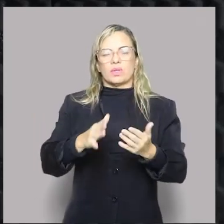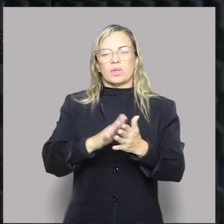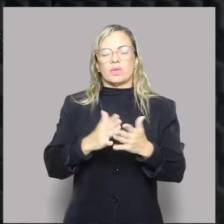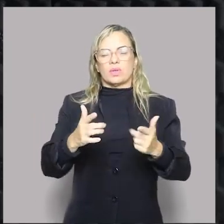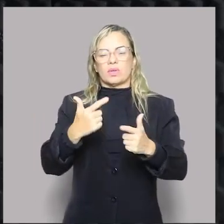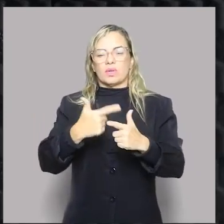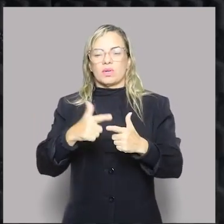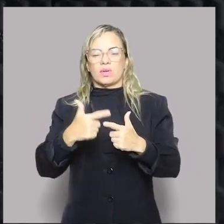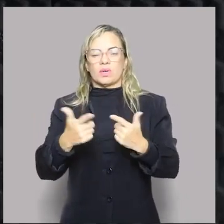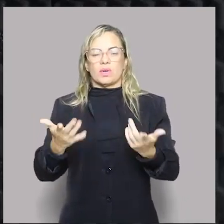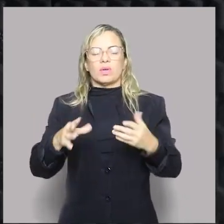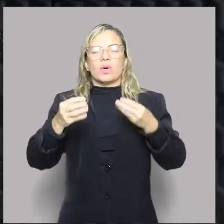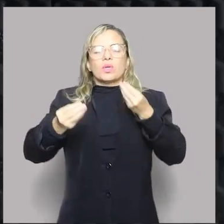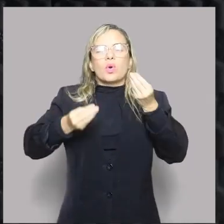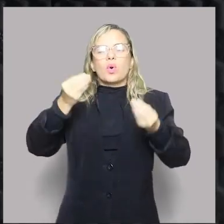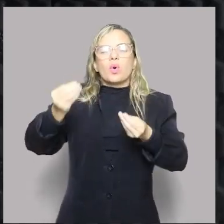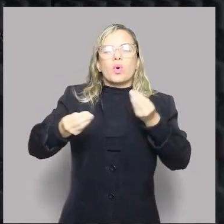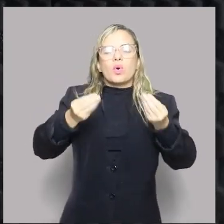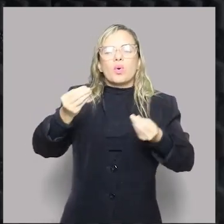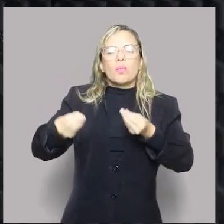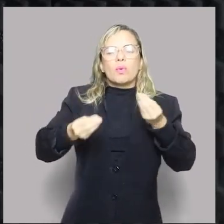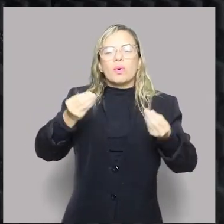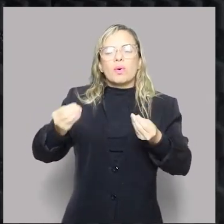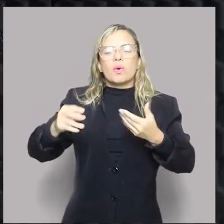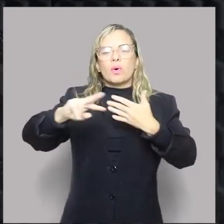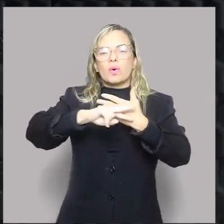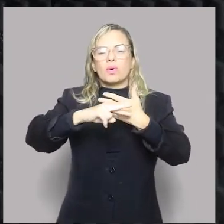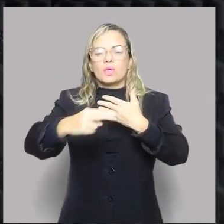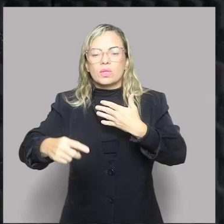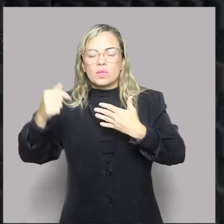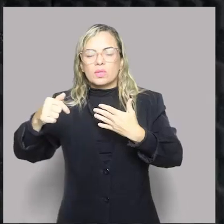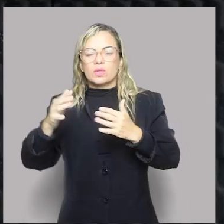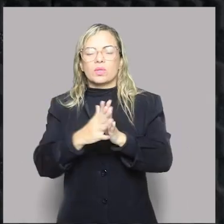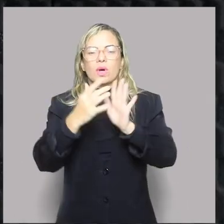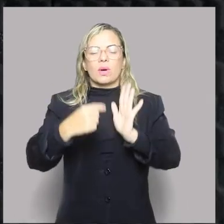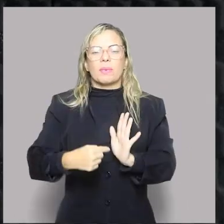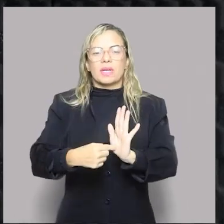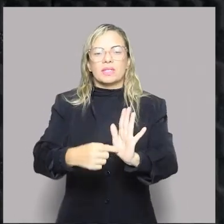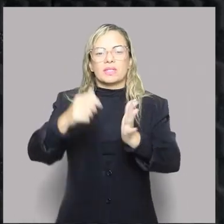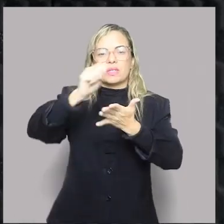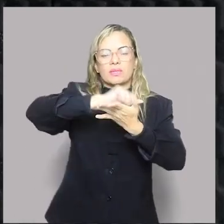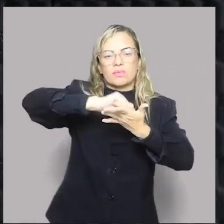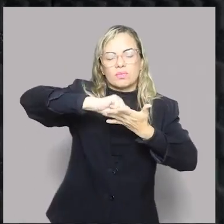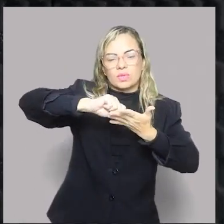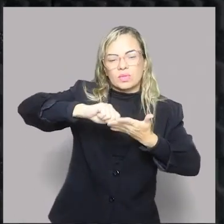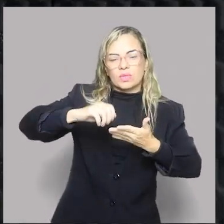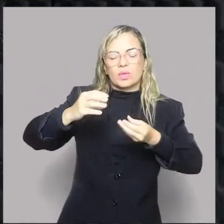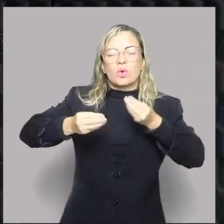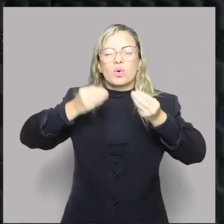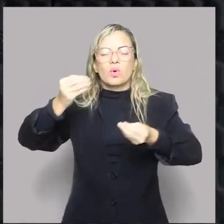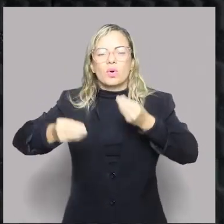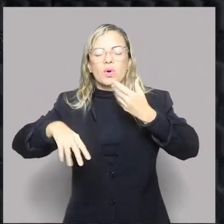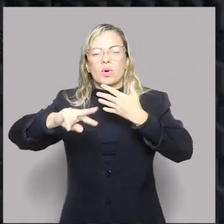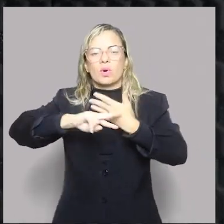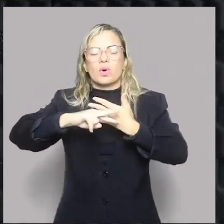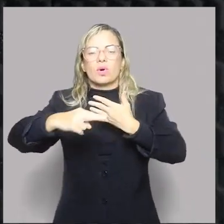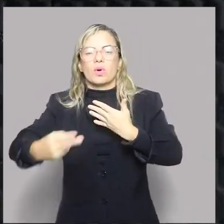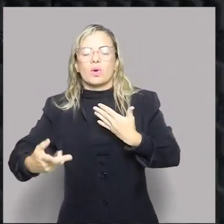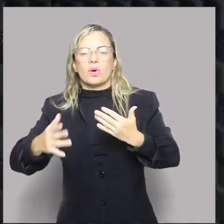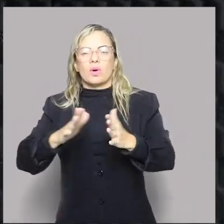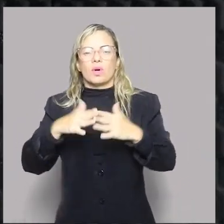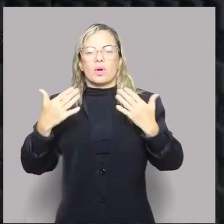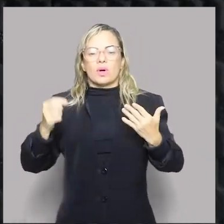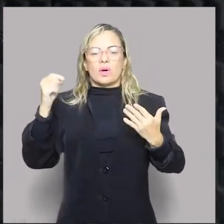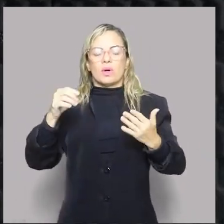esse indivíduo a cidadania que ele precisa, a dignidade que ele precisa, a inclusão. Então, uma pessoa que não tem acesso